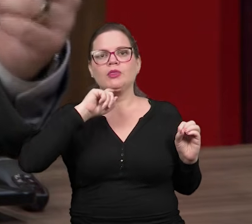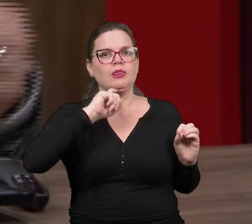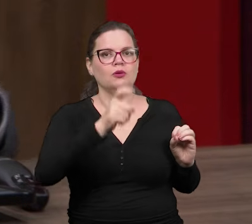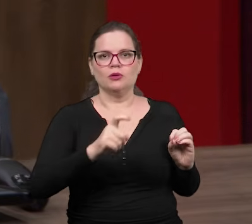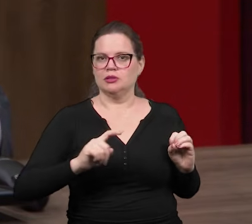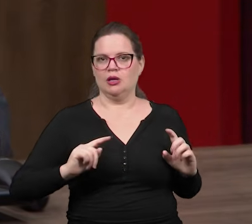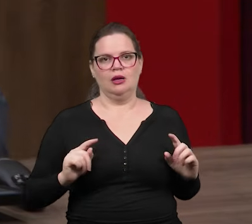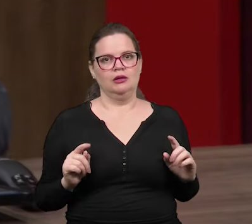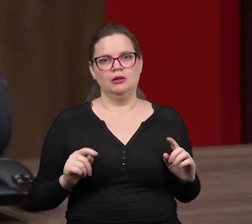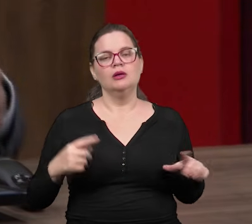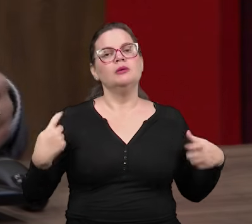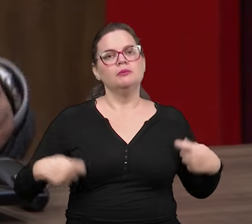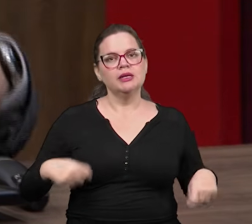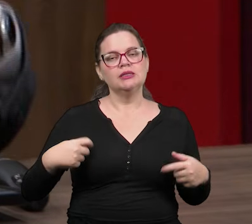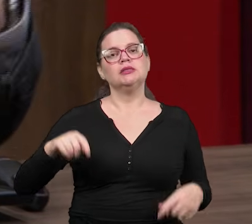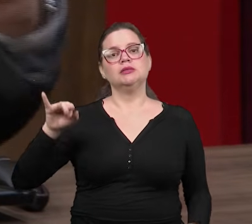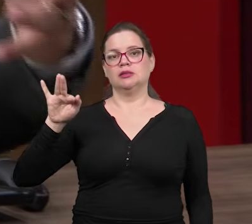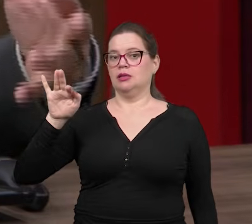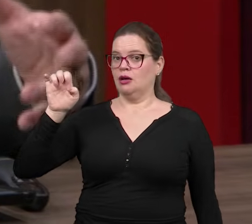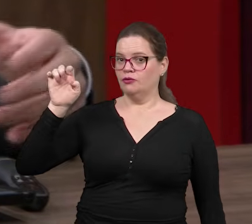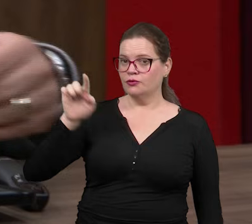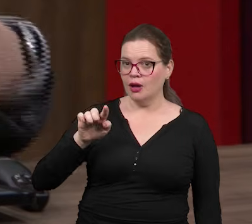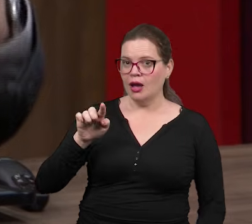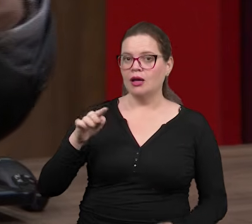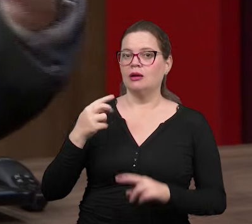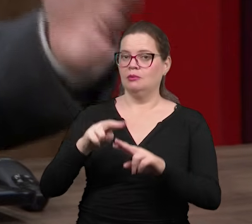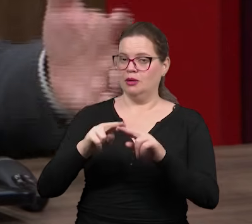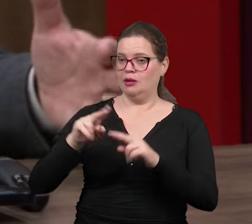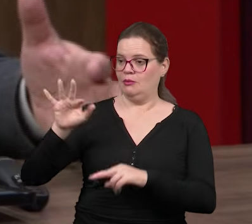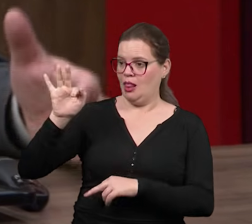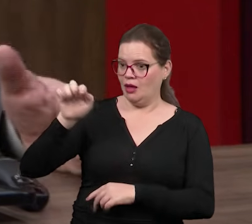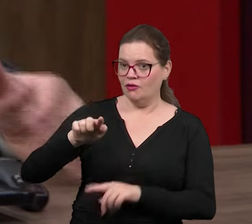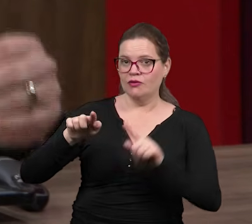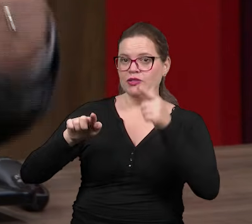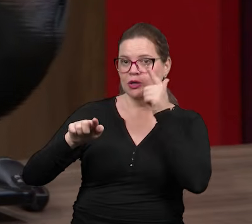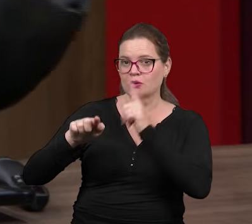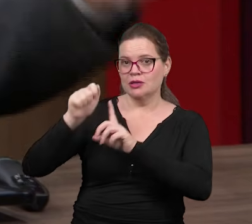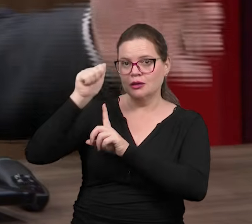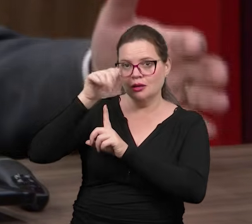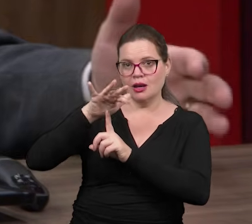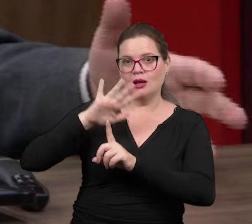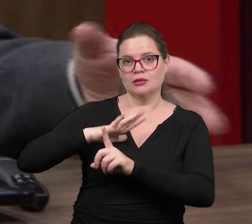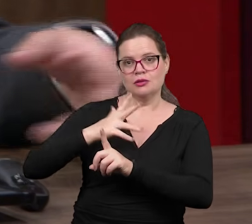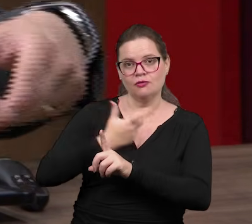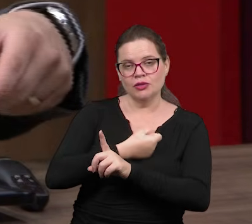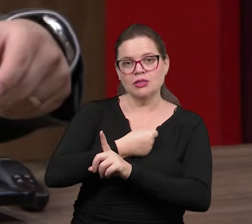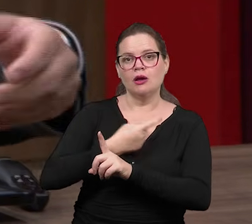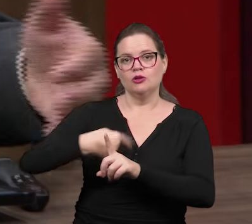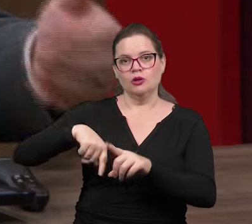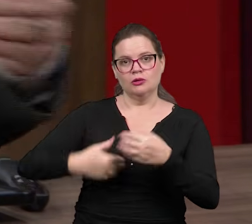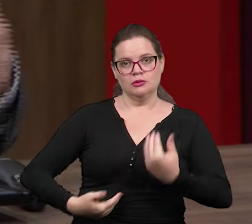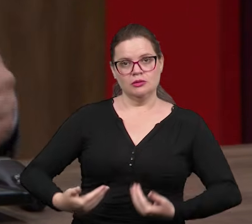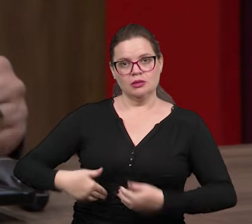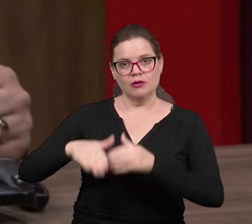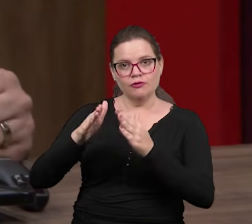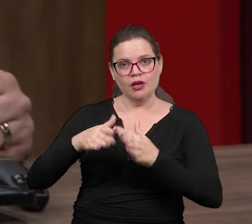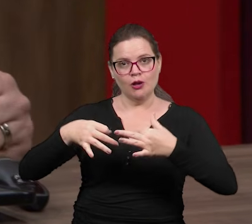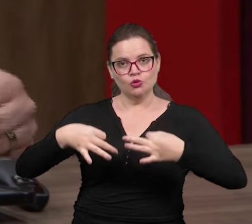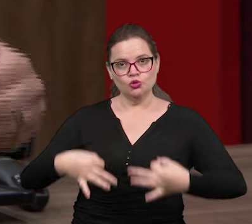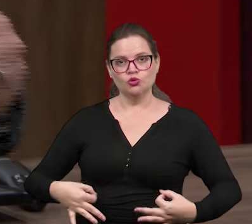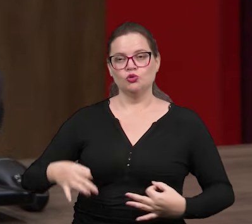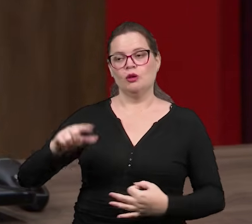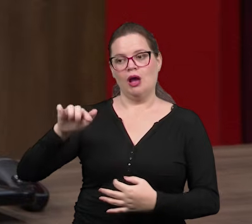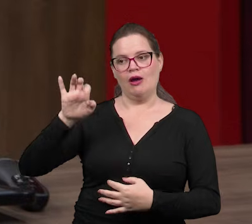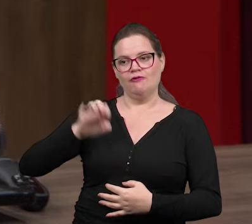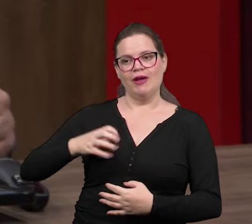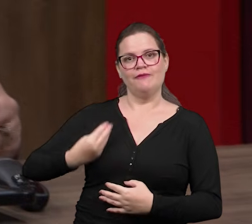fé. Porque pela fé, pela graça sois salvos, mediante a fé, o justo viverá da fé. E a palavra diz, se ele recuar, ou seja,